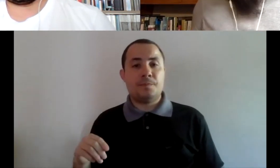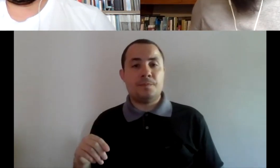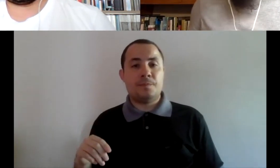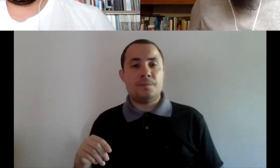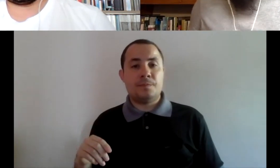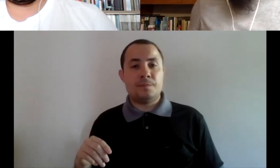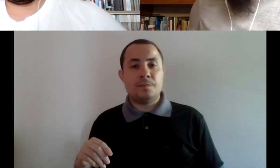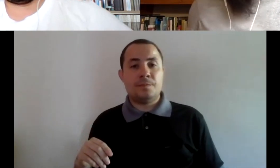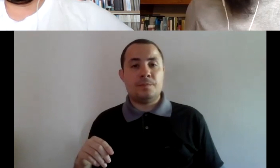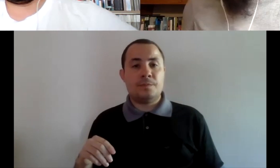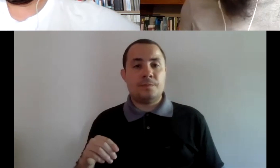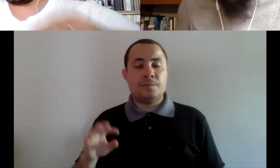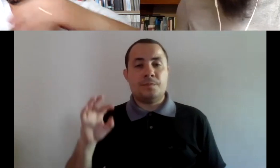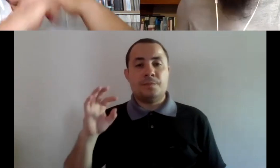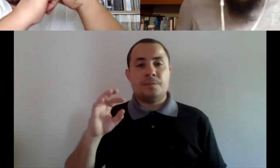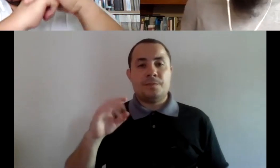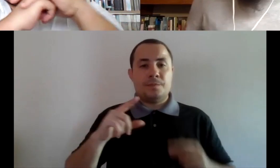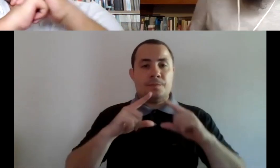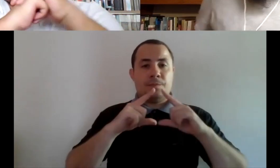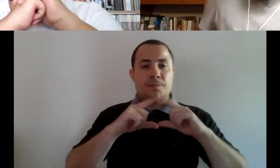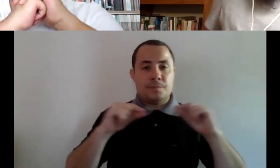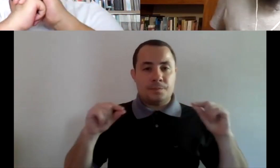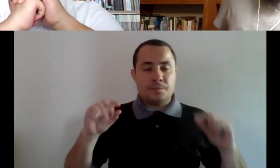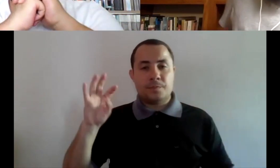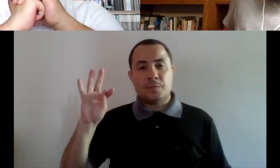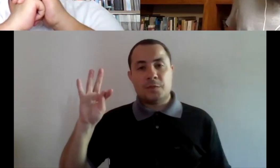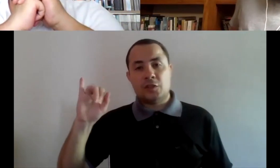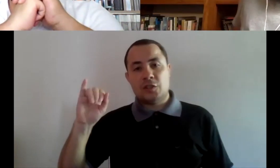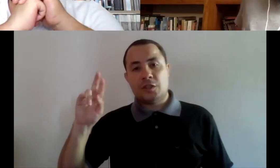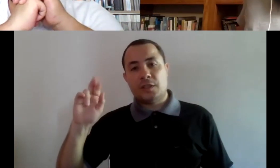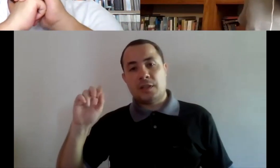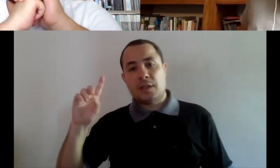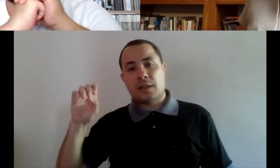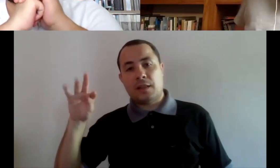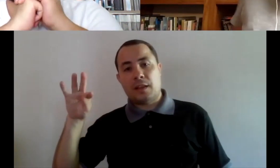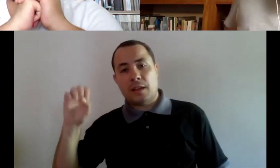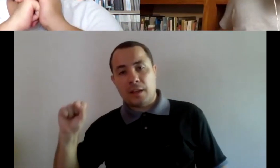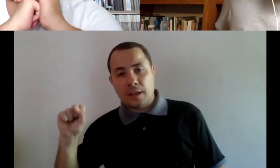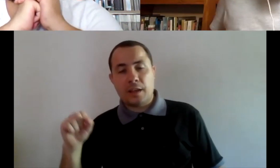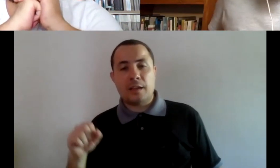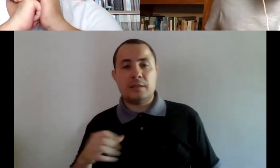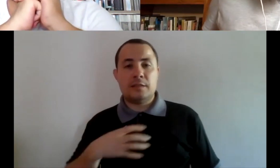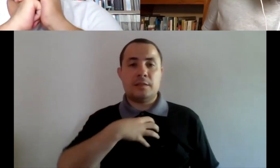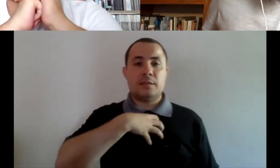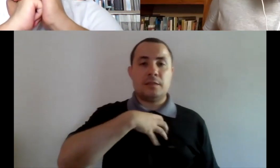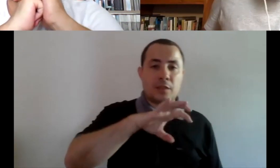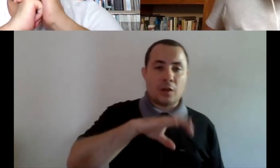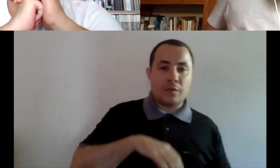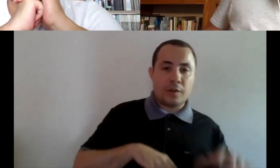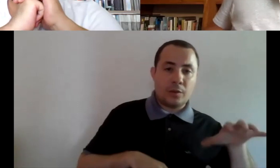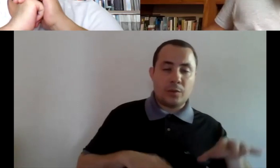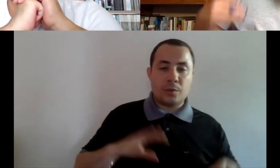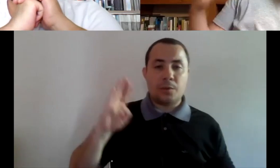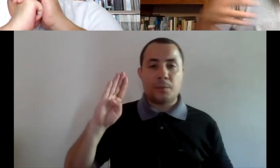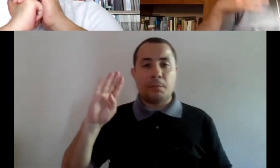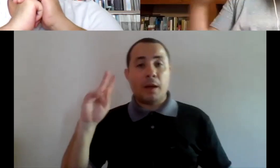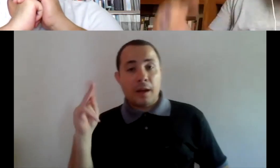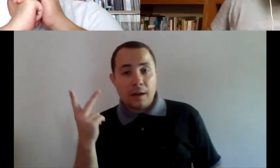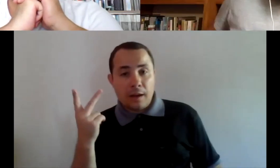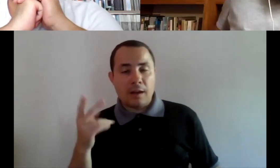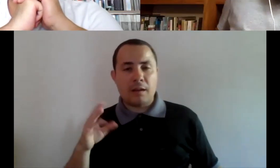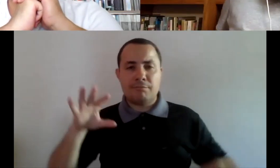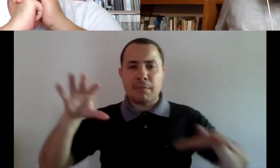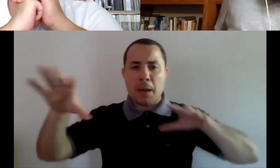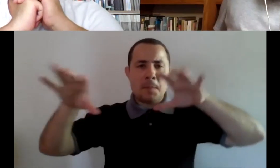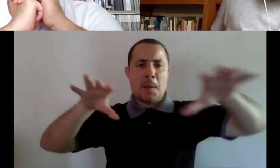Feira Dente em Brasília, você tem a Excêntrica em Goiânia, você tem Ladeira em Salvador, Textura em BH. Quer dizer, acho que é uma questão de